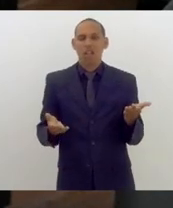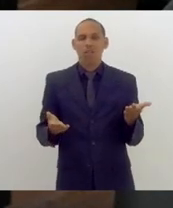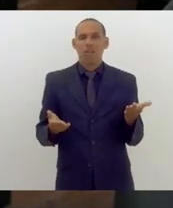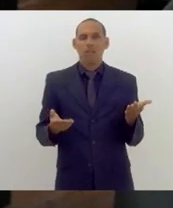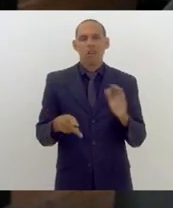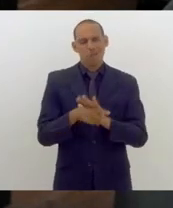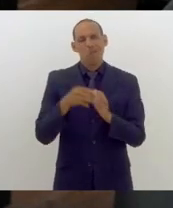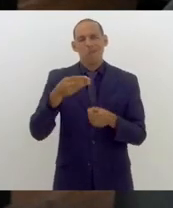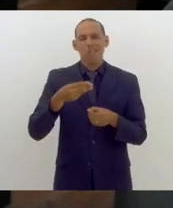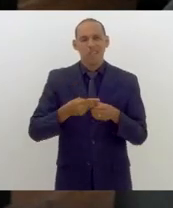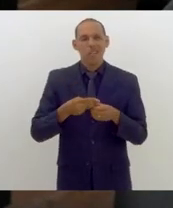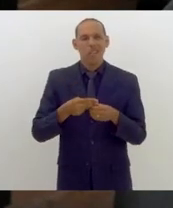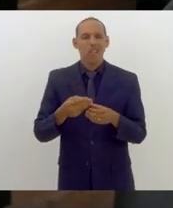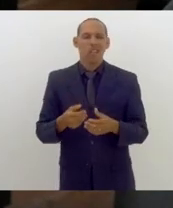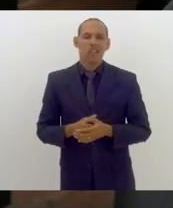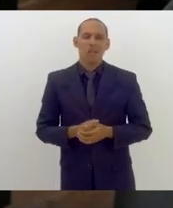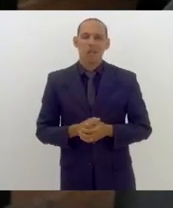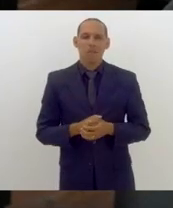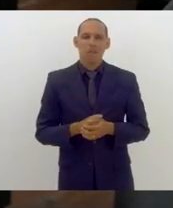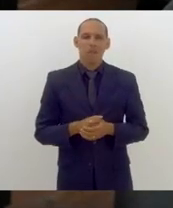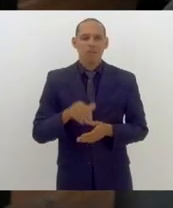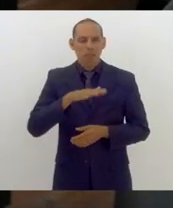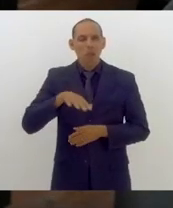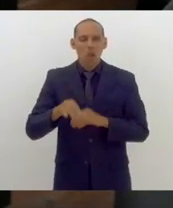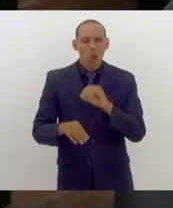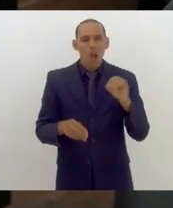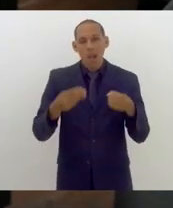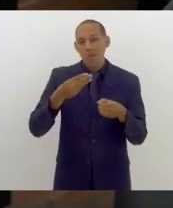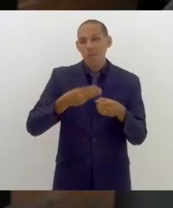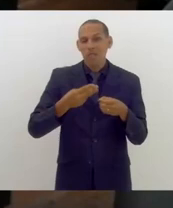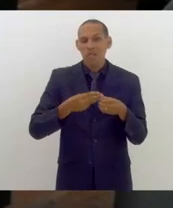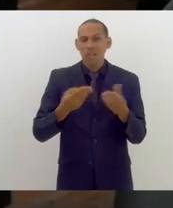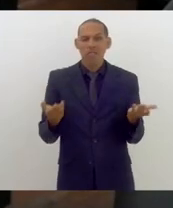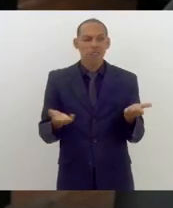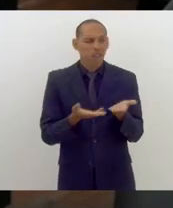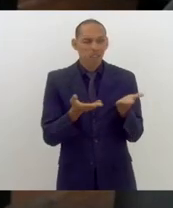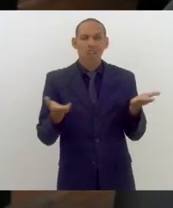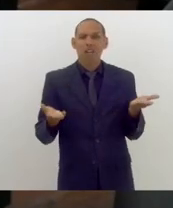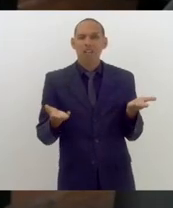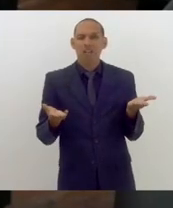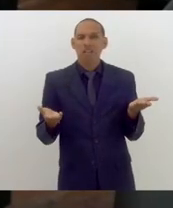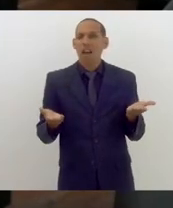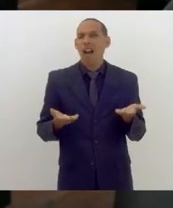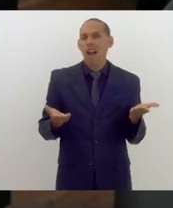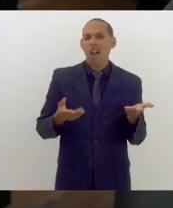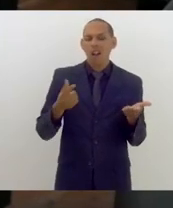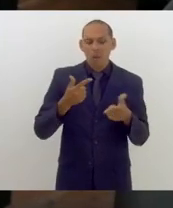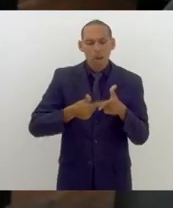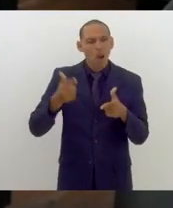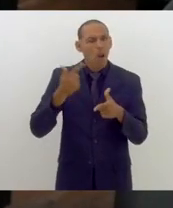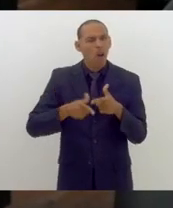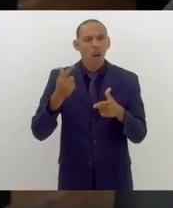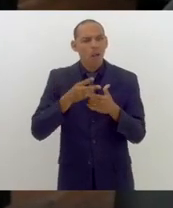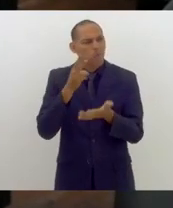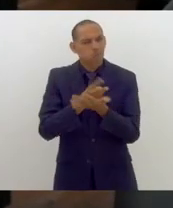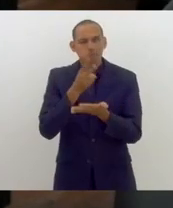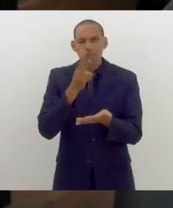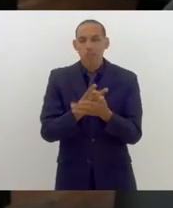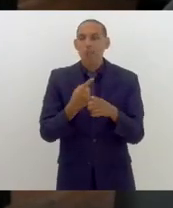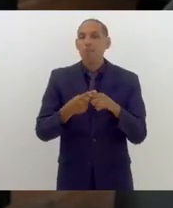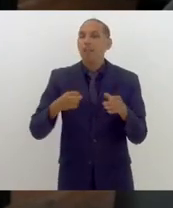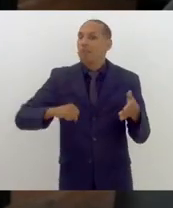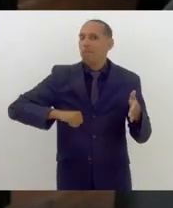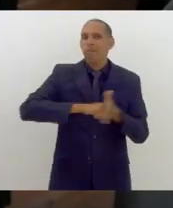município né a zona oeste do município em constante problema né porque os